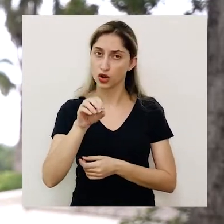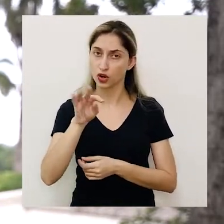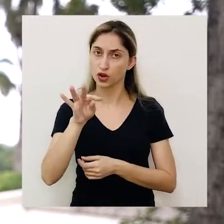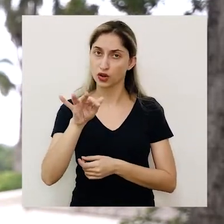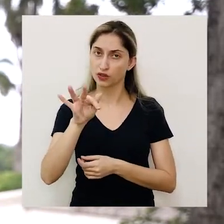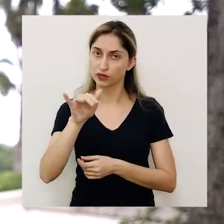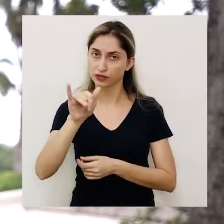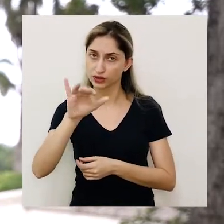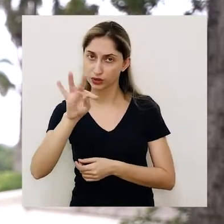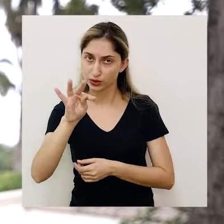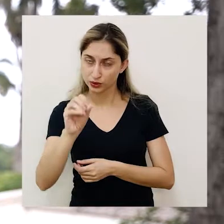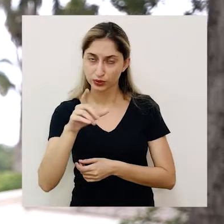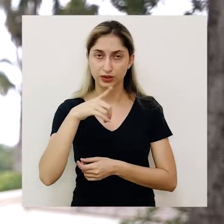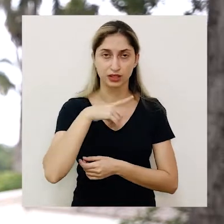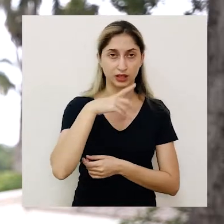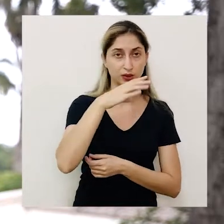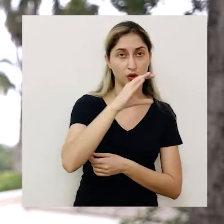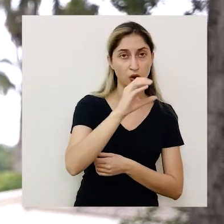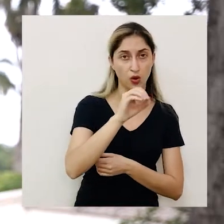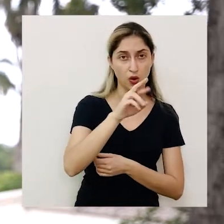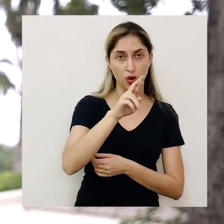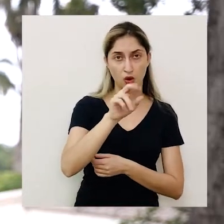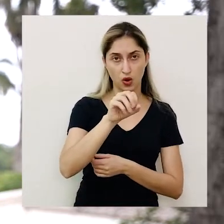tem a coroa de Cristo,